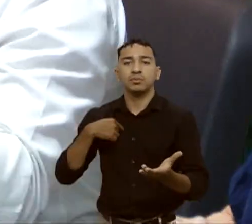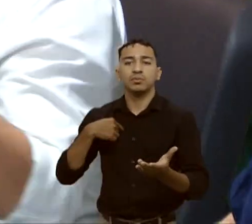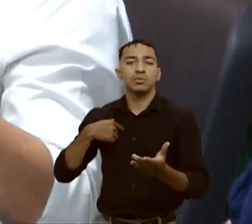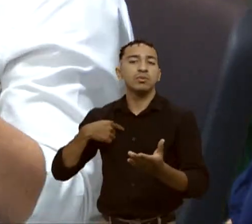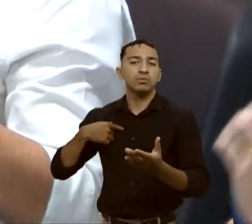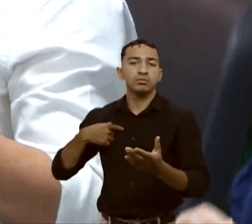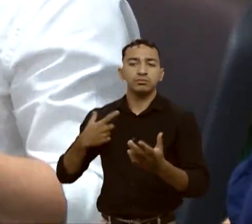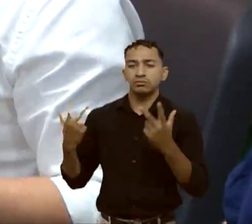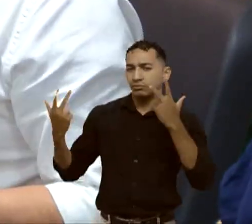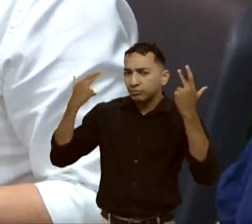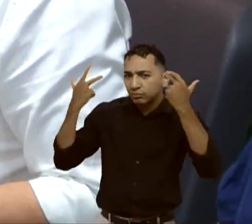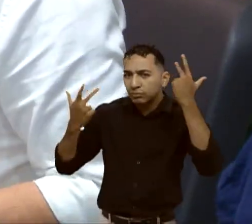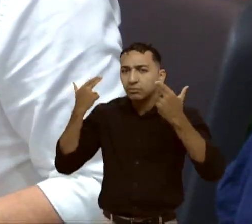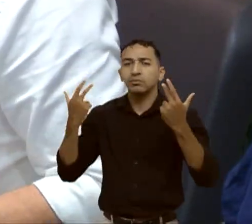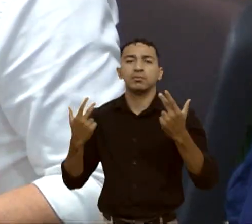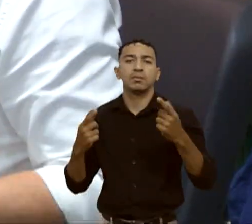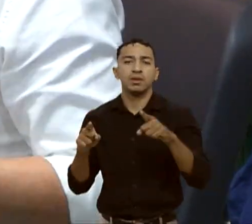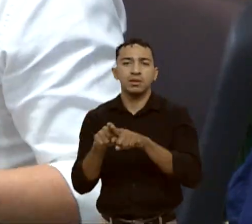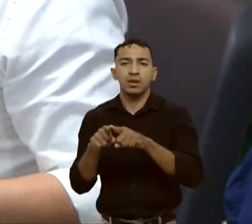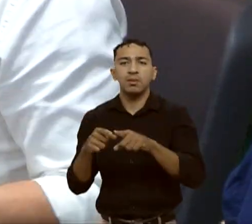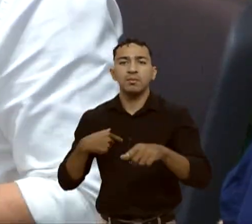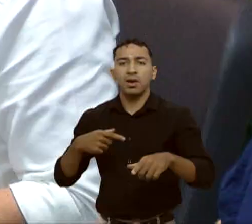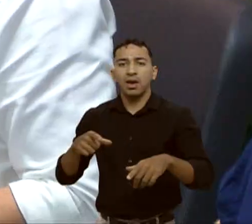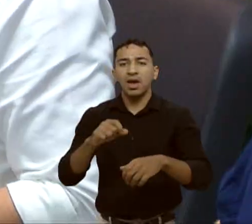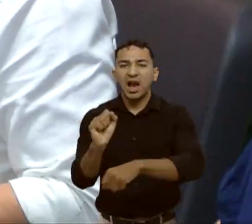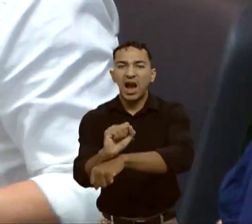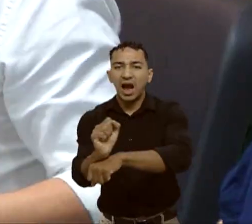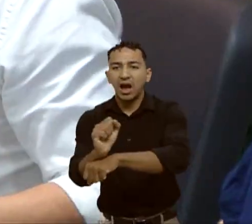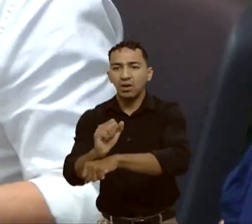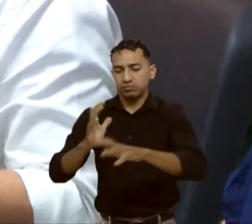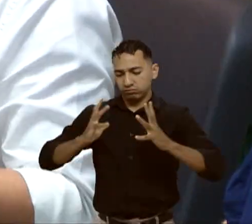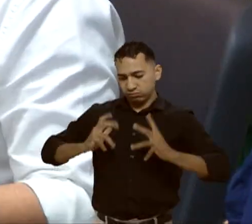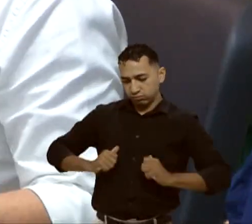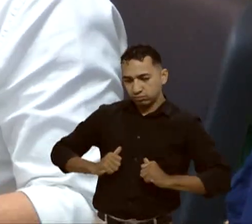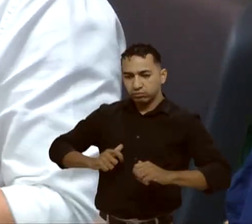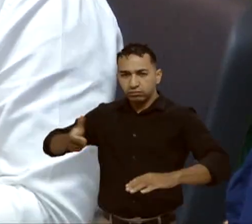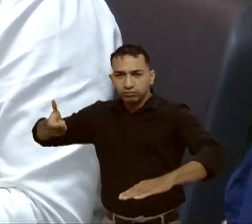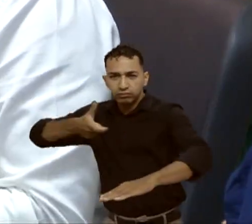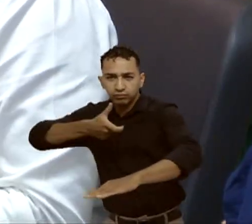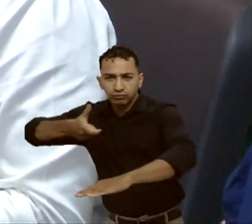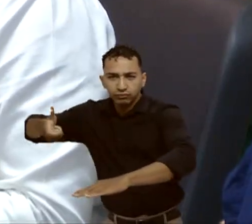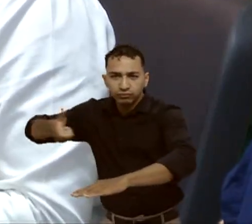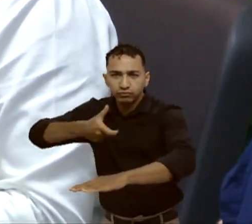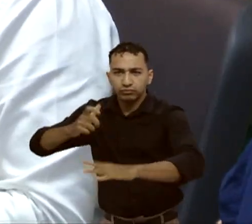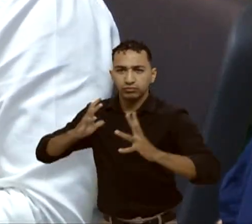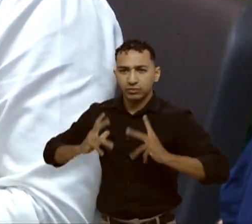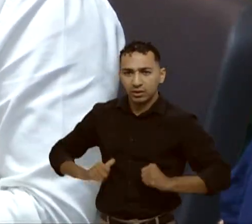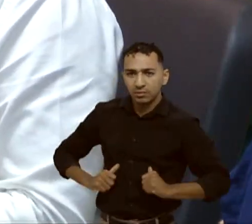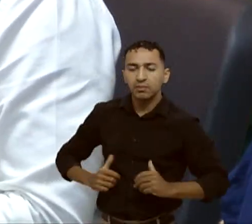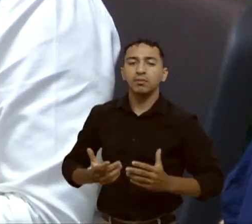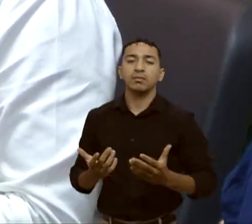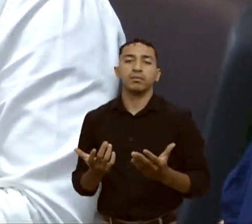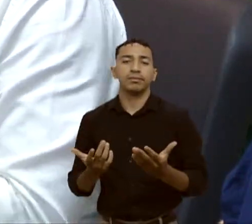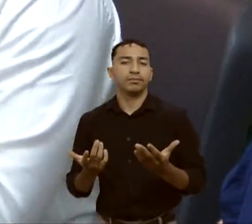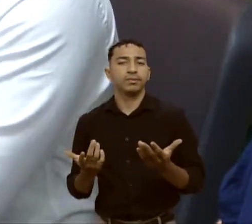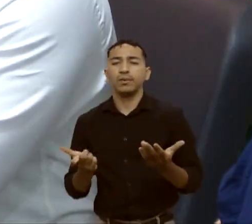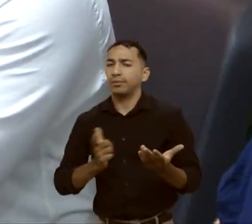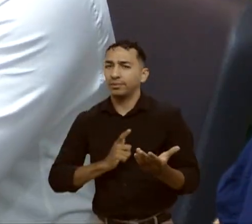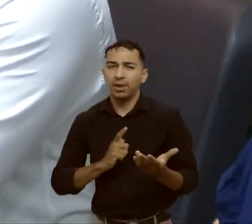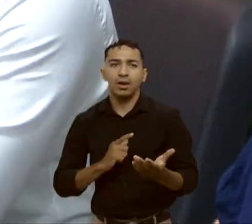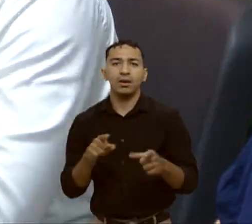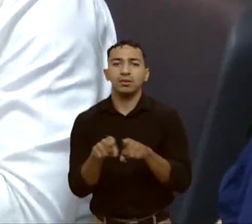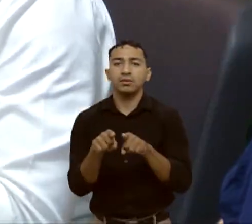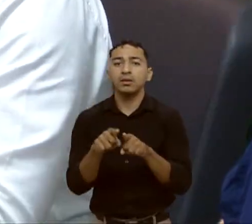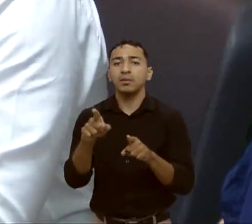então coisas assim que serviços que passam o ano inteiro na Black, né? Então temos assinaturas de streams que